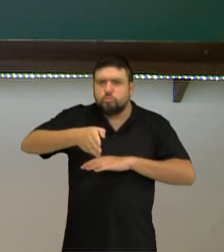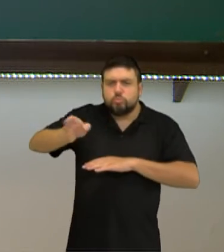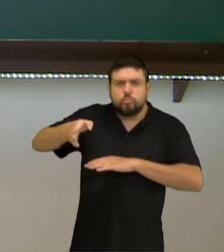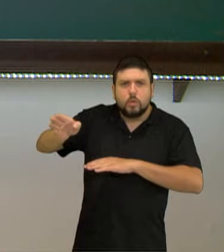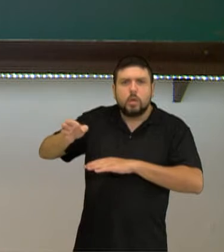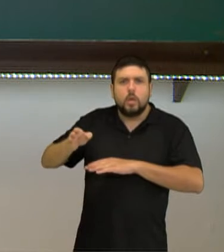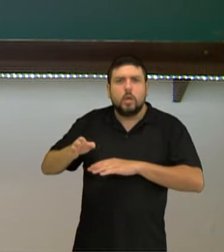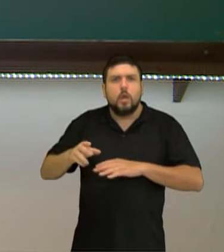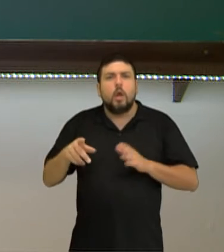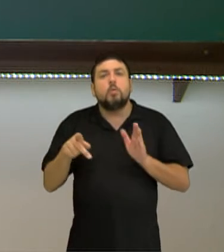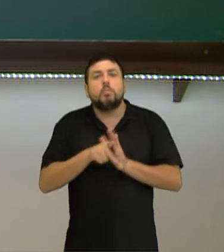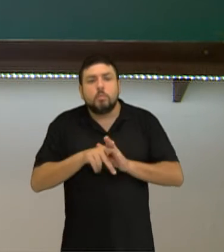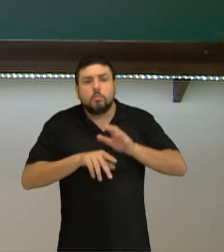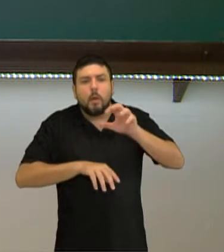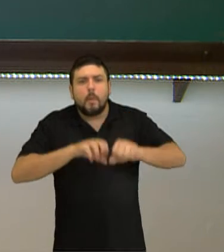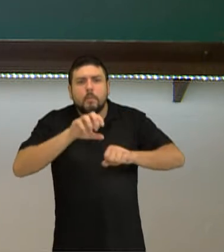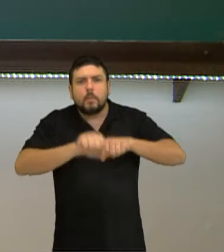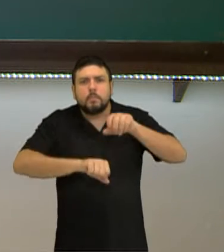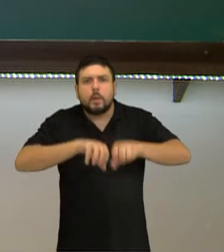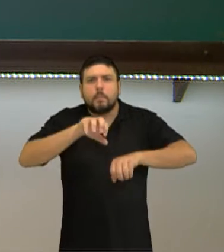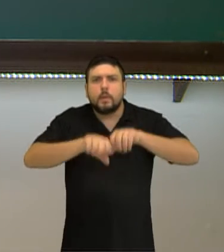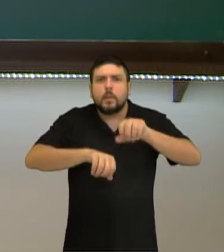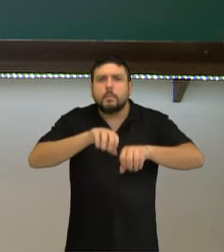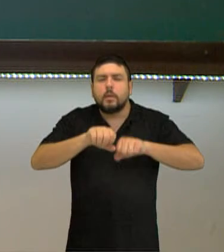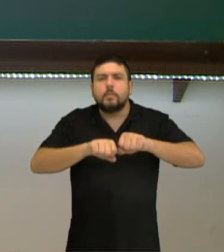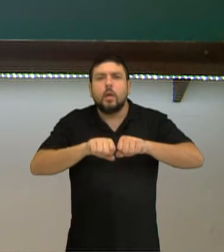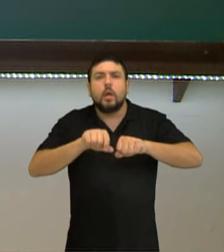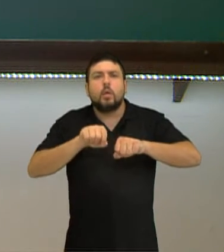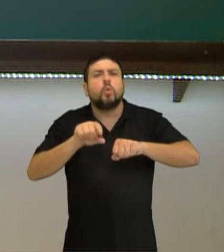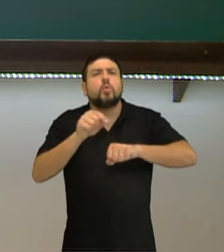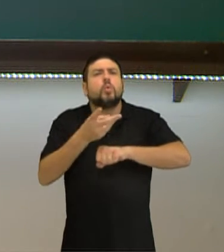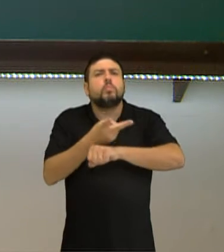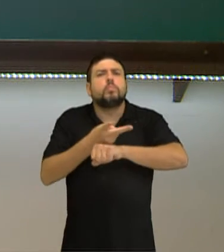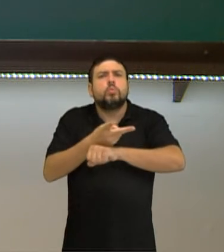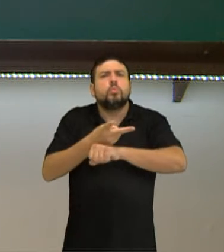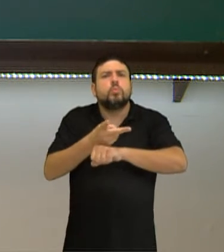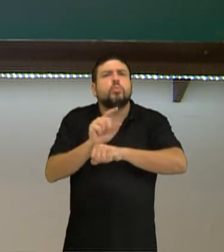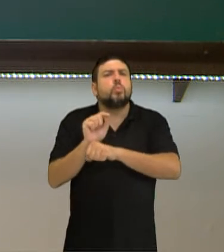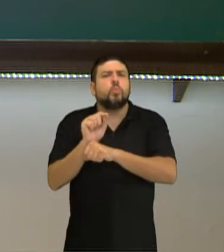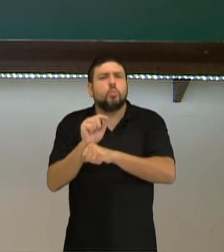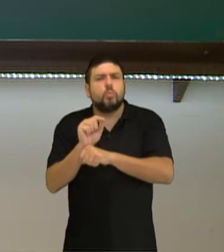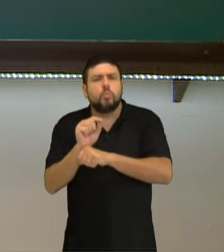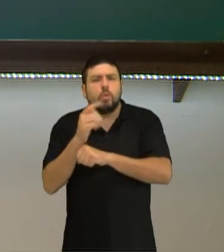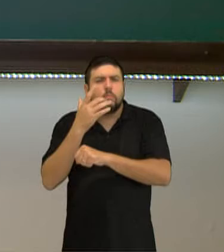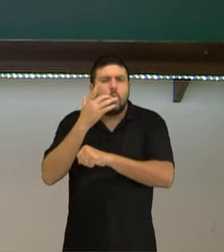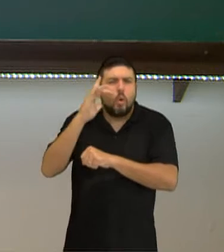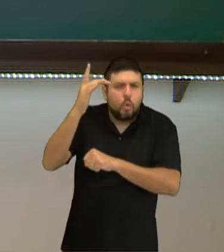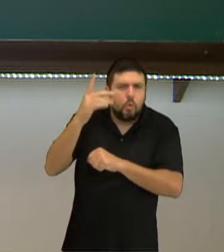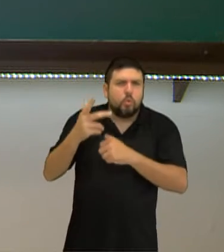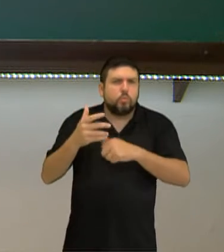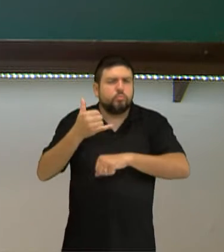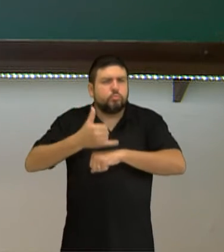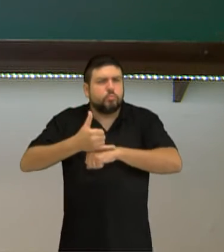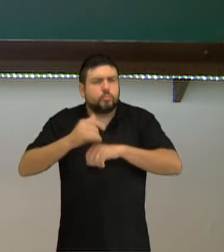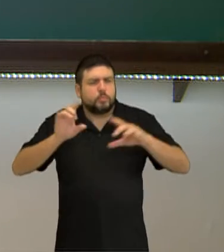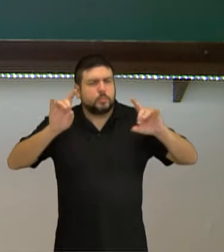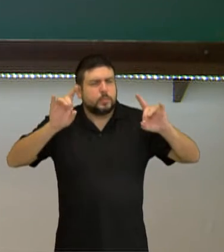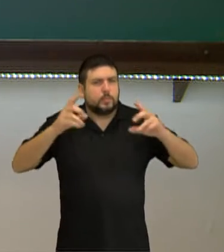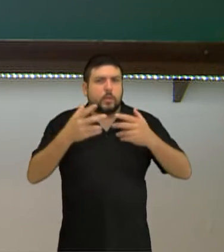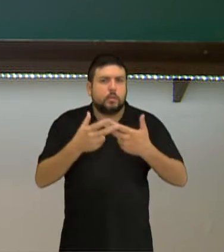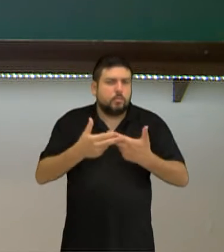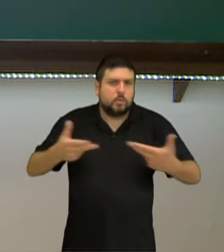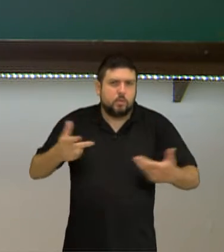de exploração com o objetivo de encontrar metal precioso aqui no Brasil, de capturar escravos fugidos,